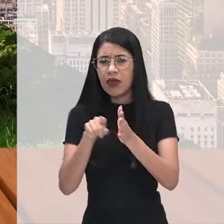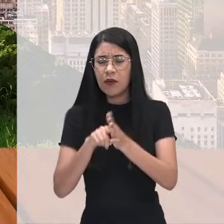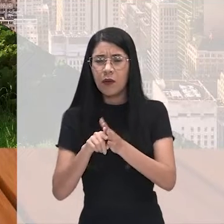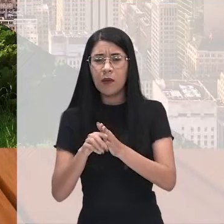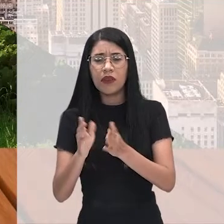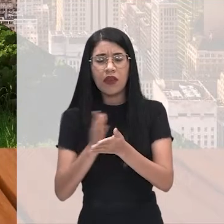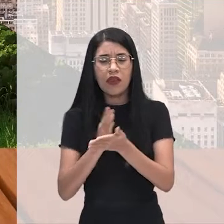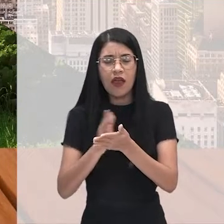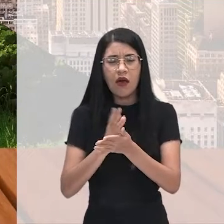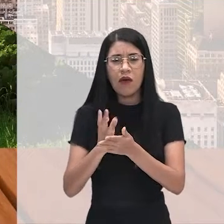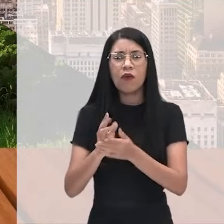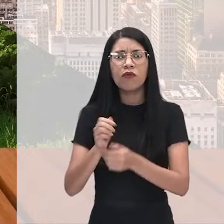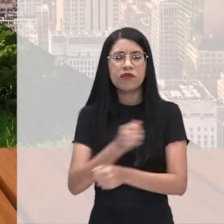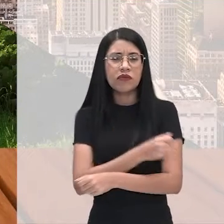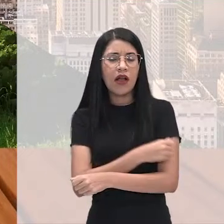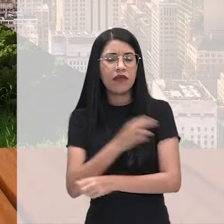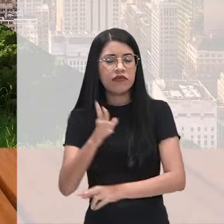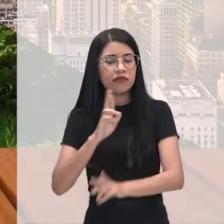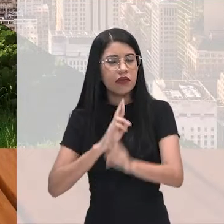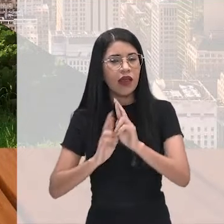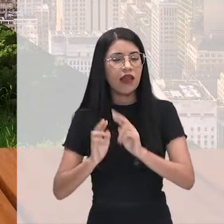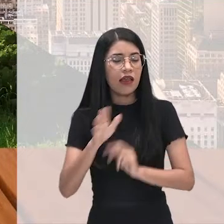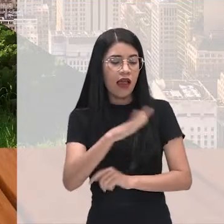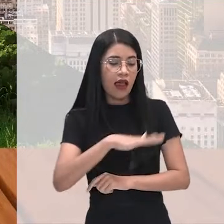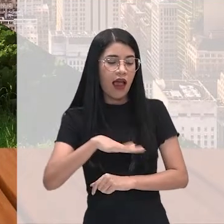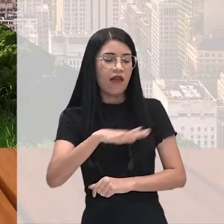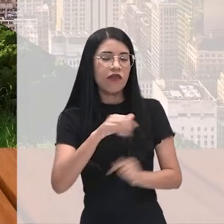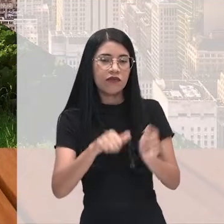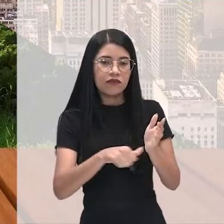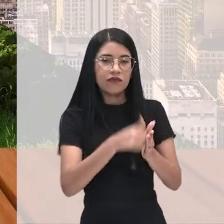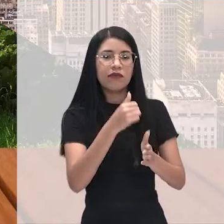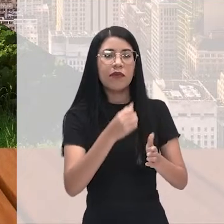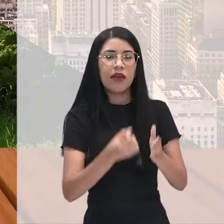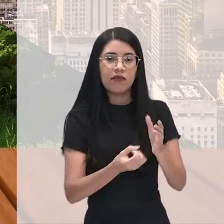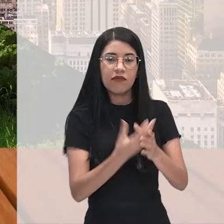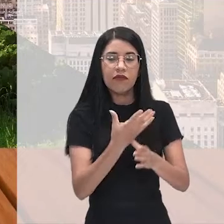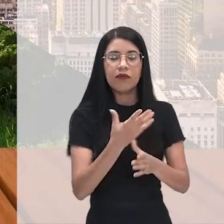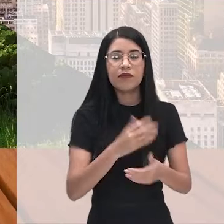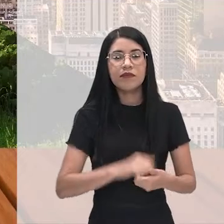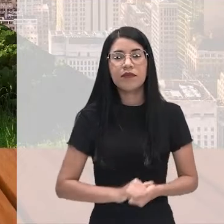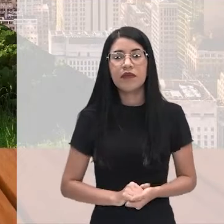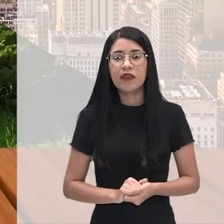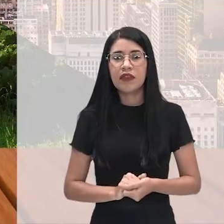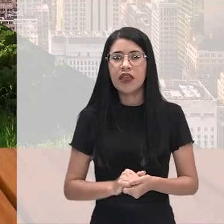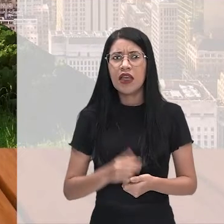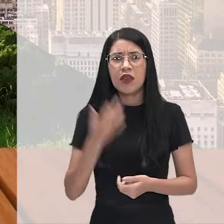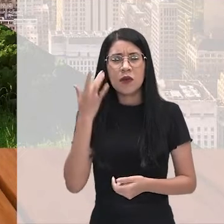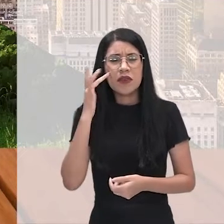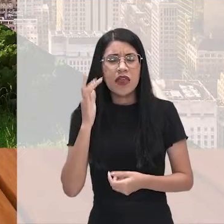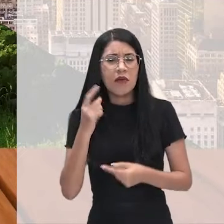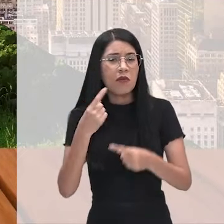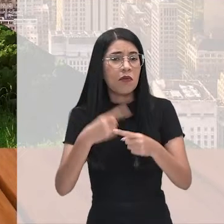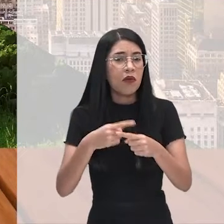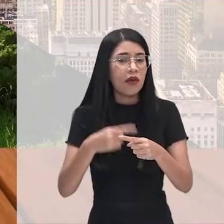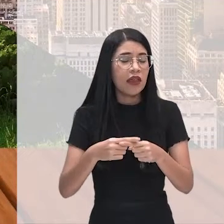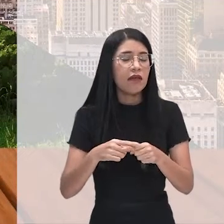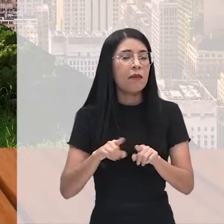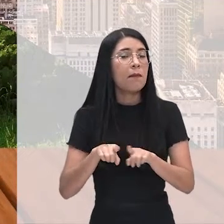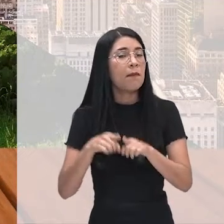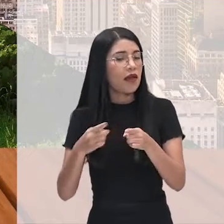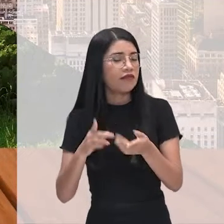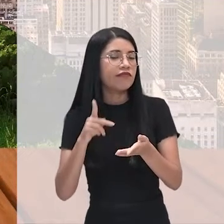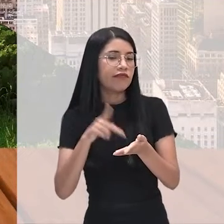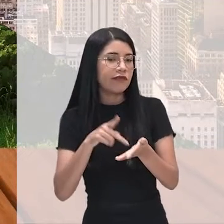dizer que foi o espaço rural que foi o primeiro a surgir. Eles não conseguem dizer o motivo, tá? De fato, o espaço rural